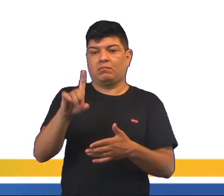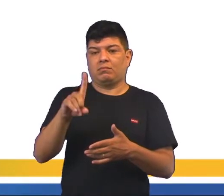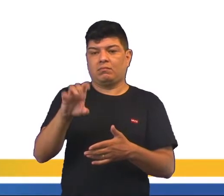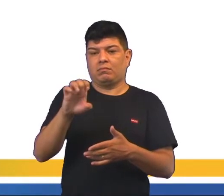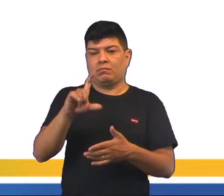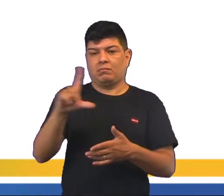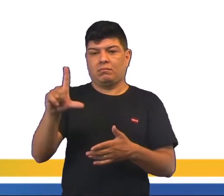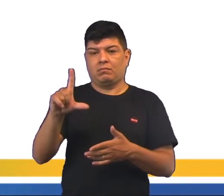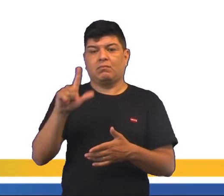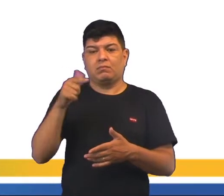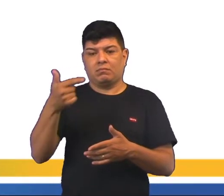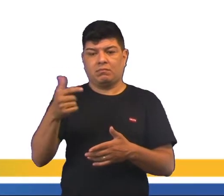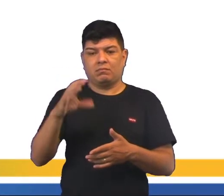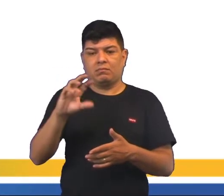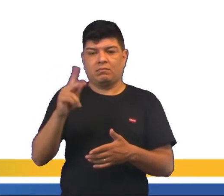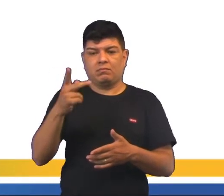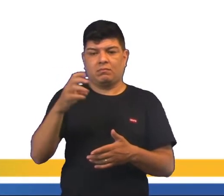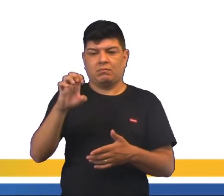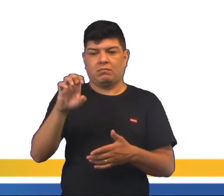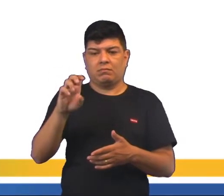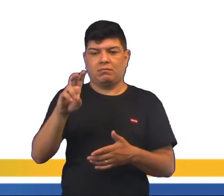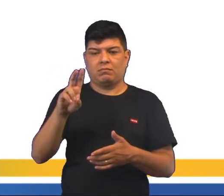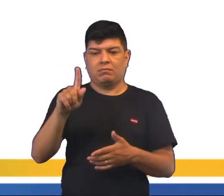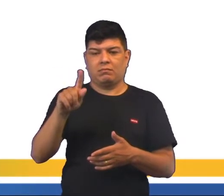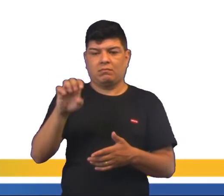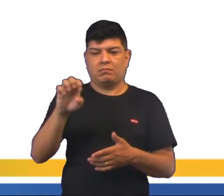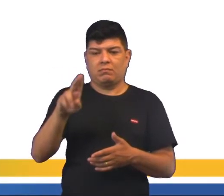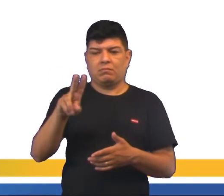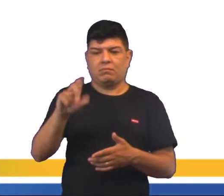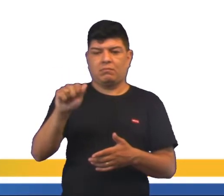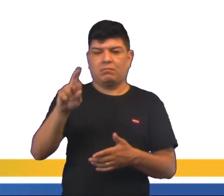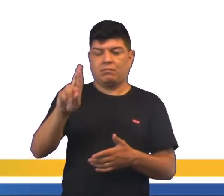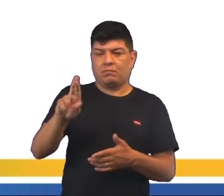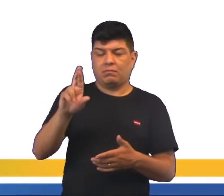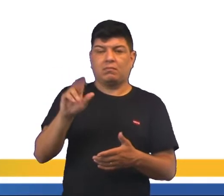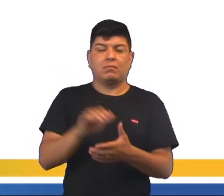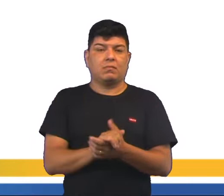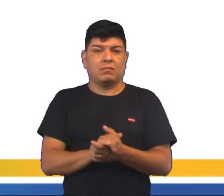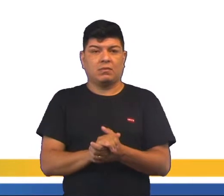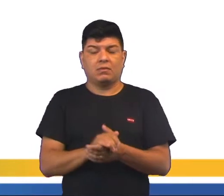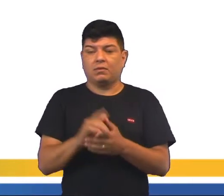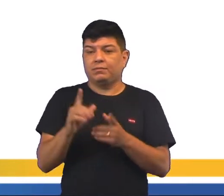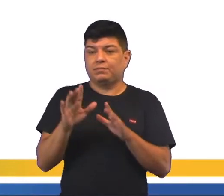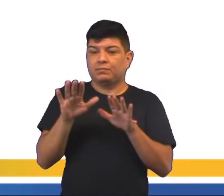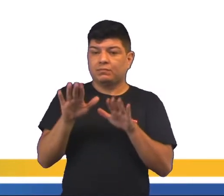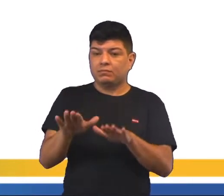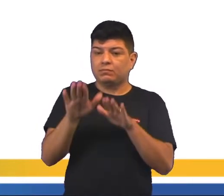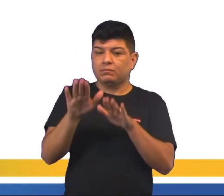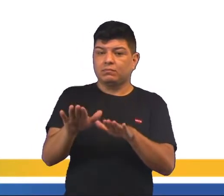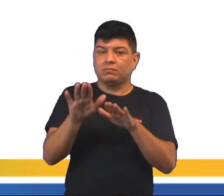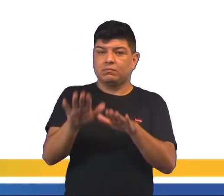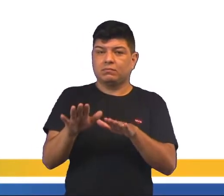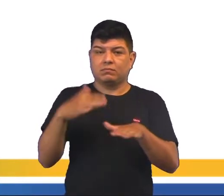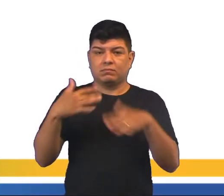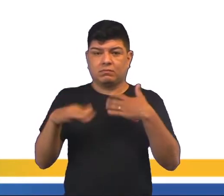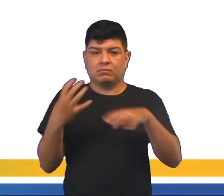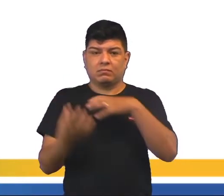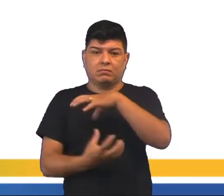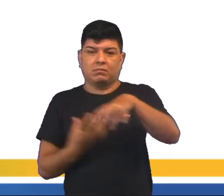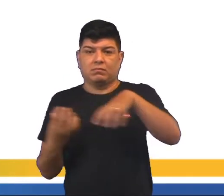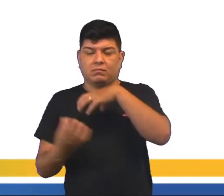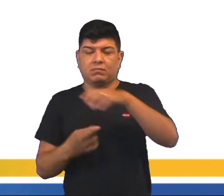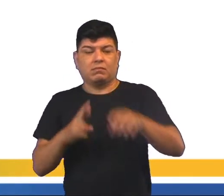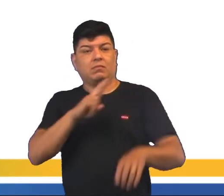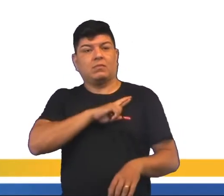também o Ernesto Che Guevara, né? Os guerrilheiros cubanos, né, que a princípio conduziam o movimento revolucionário nacionalista,